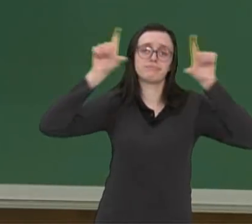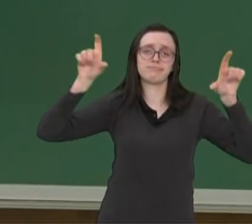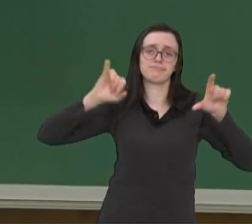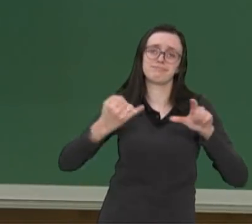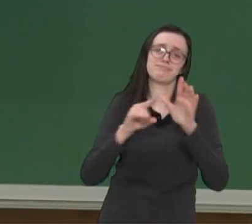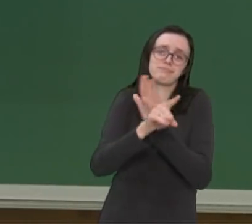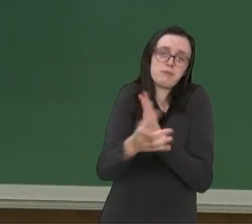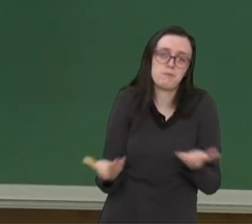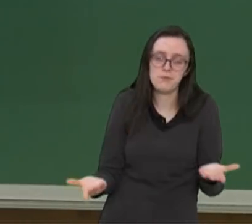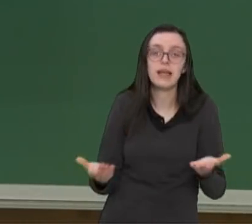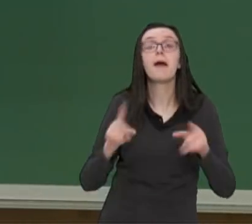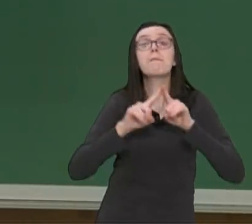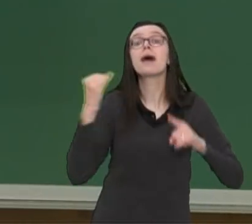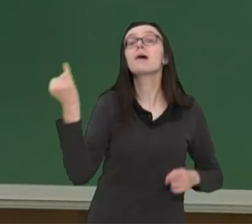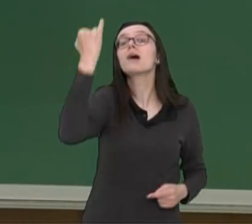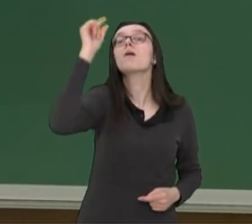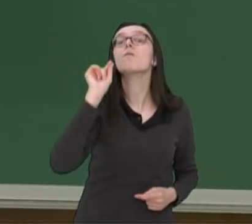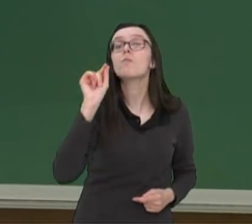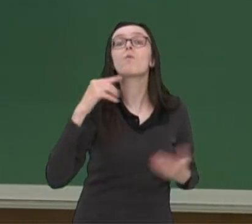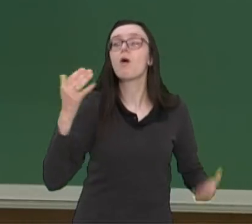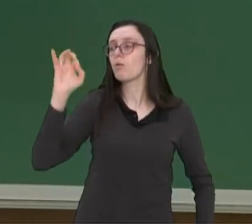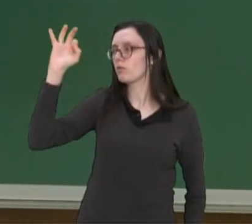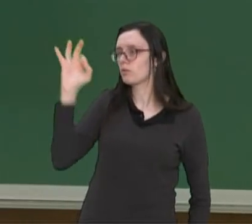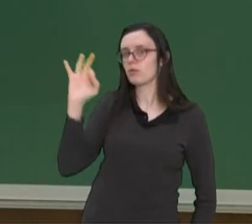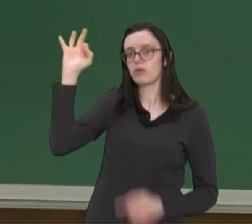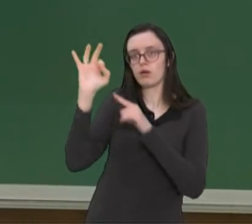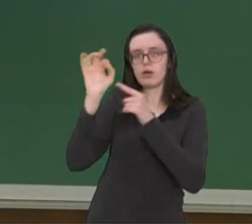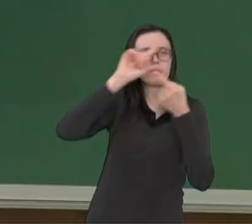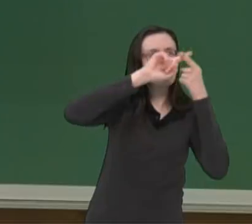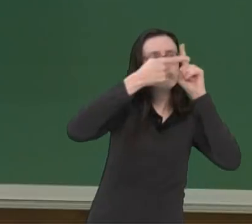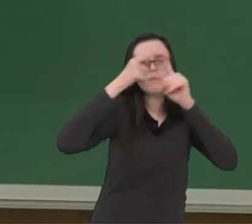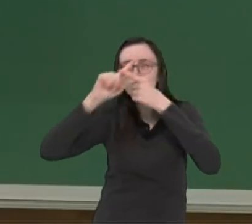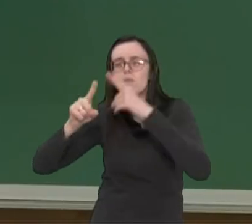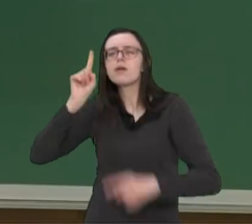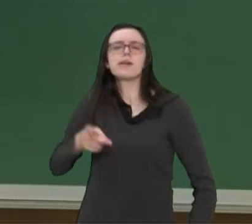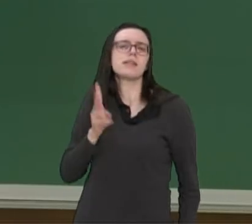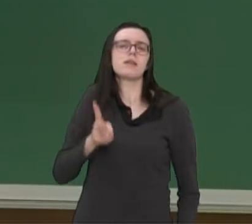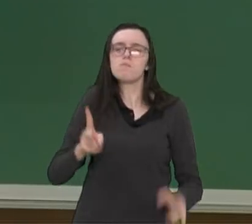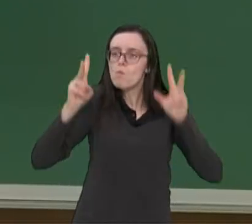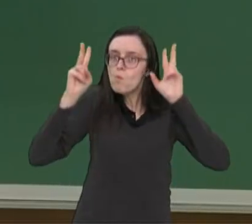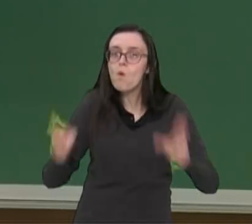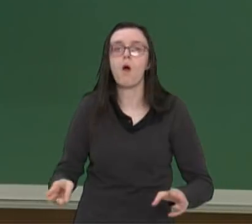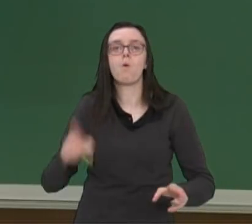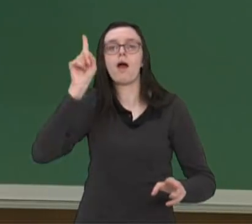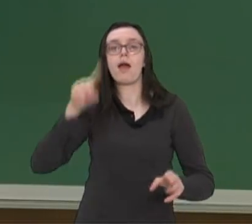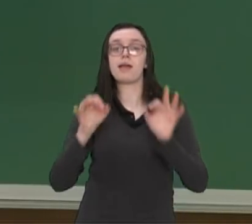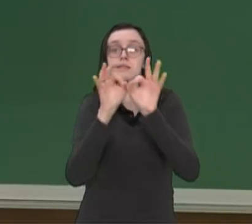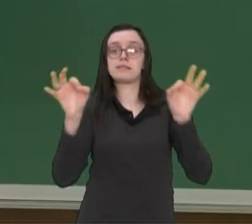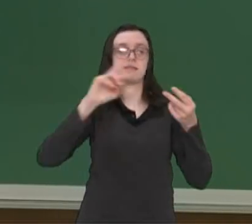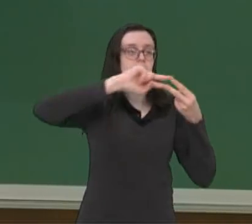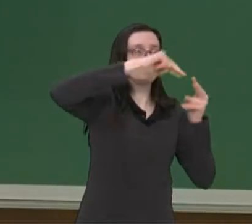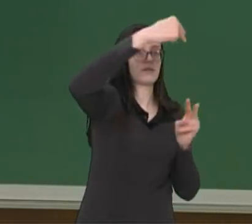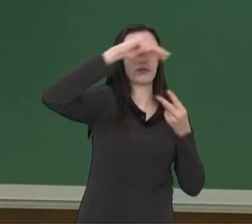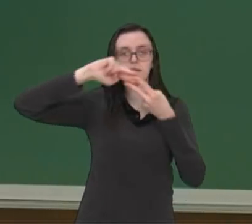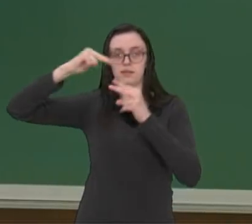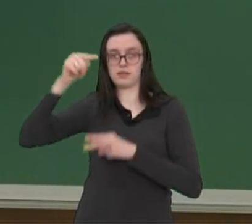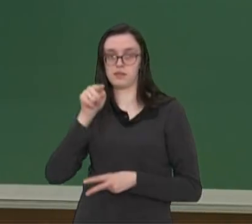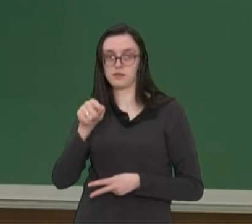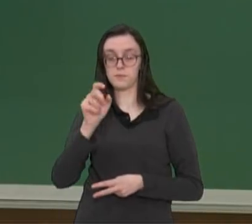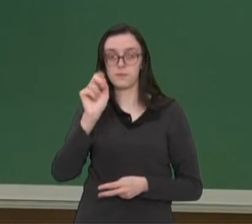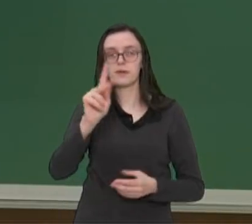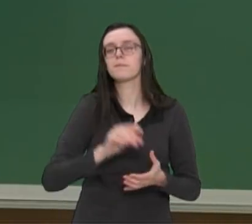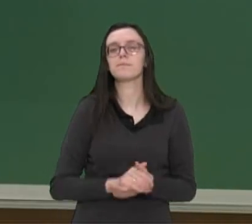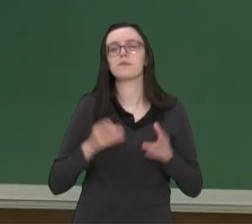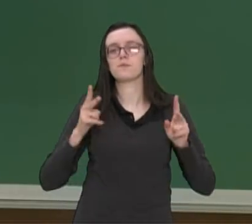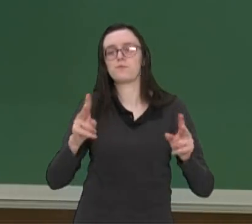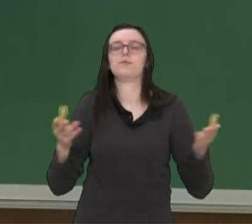O importante é a taxa de recombinação é sempre igual à distância entre dois genes, ok? Então,